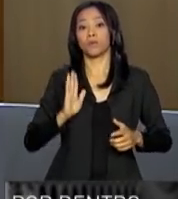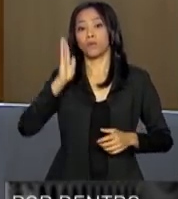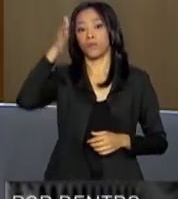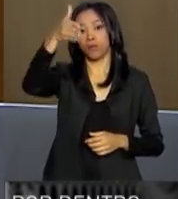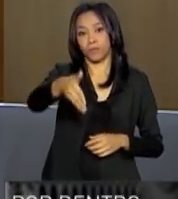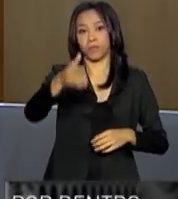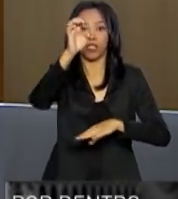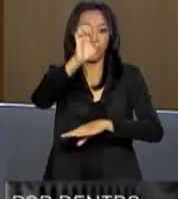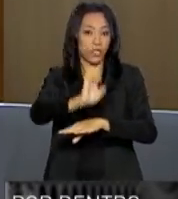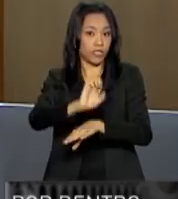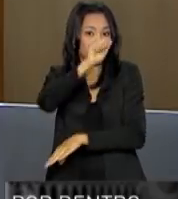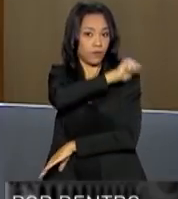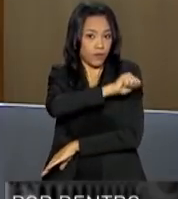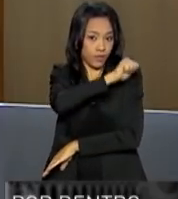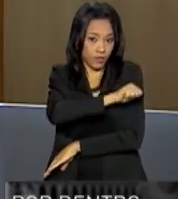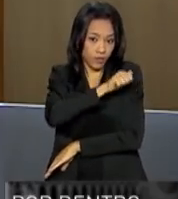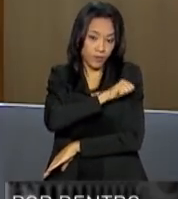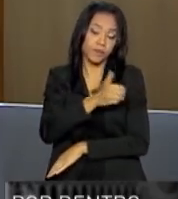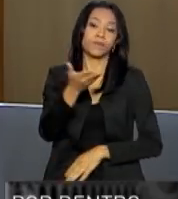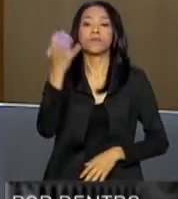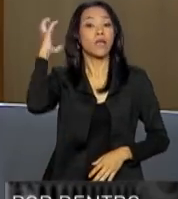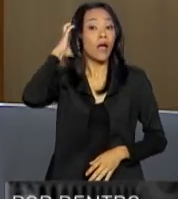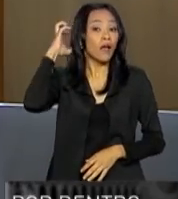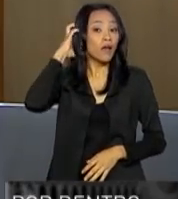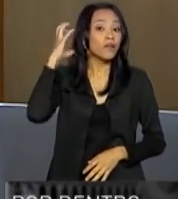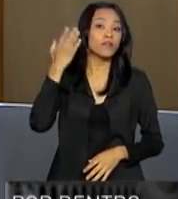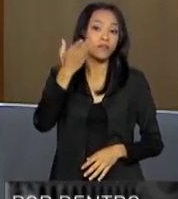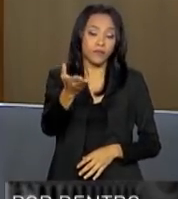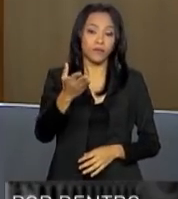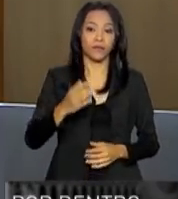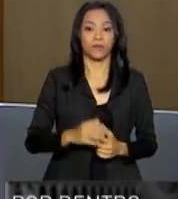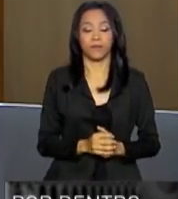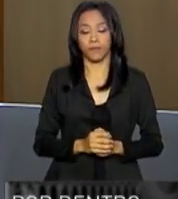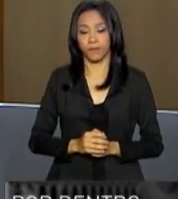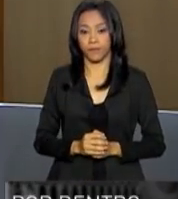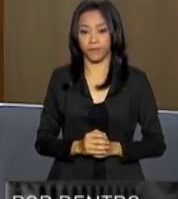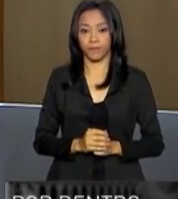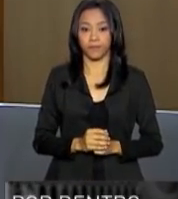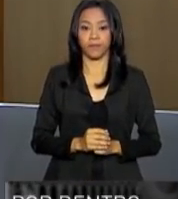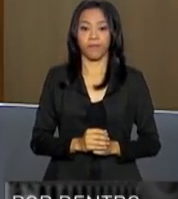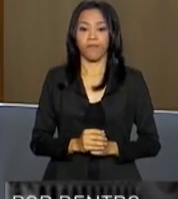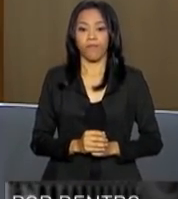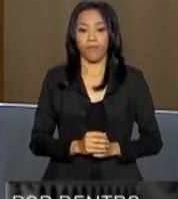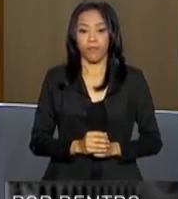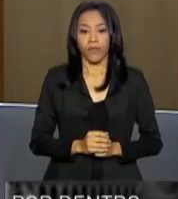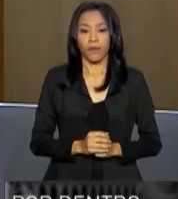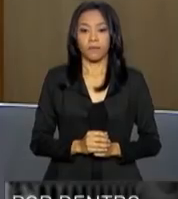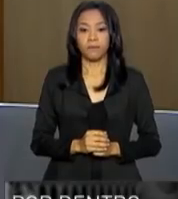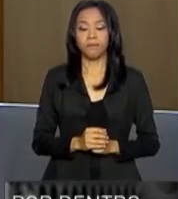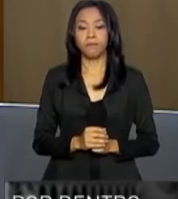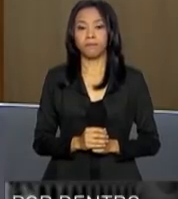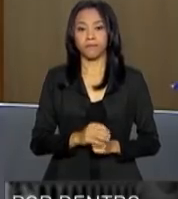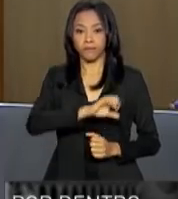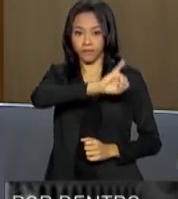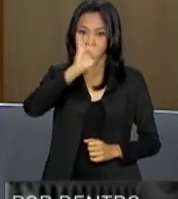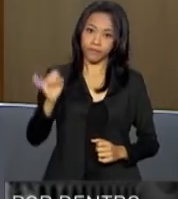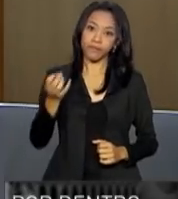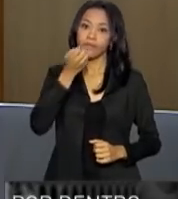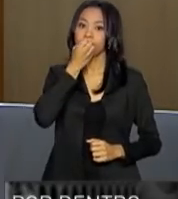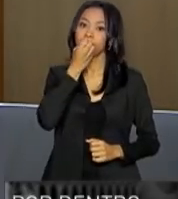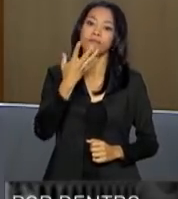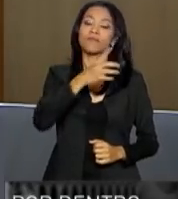janeiro a gente vai conversar com o cacau borges da rádio absoluta a e 1.470 o local muito